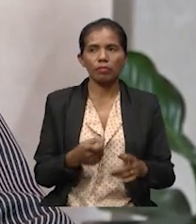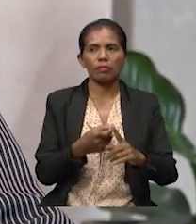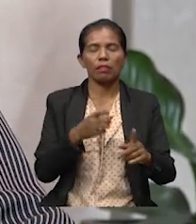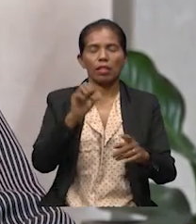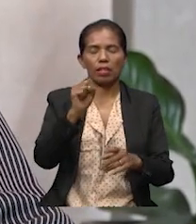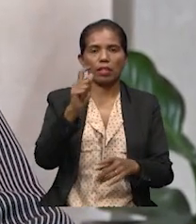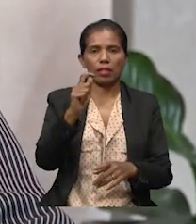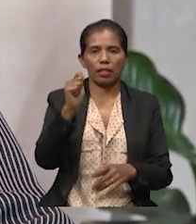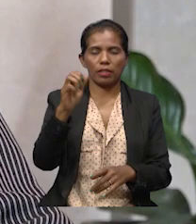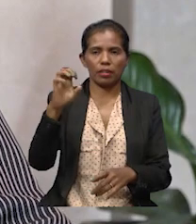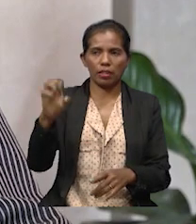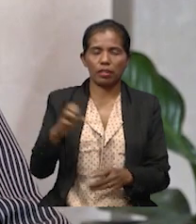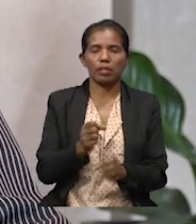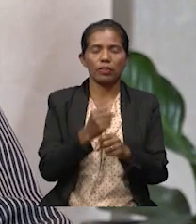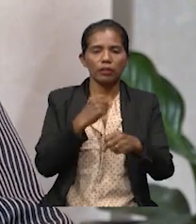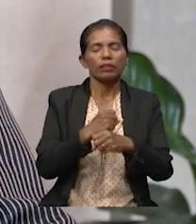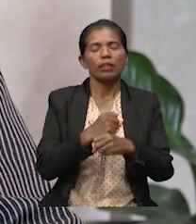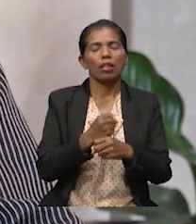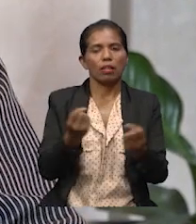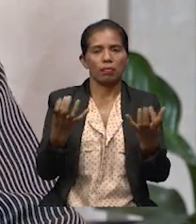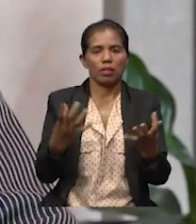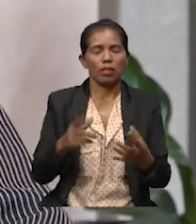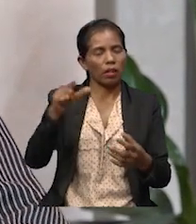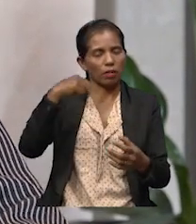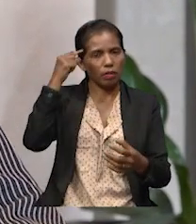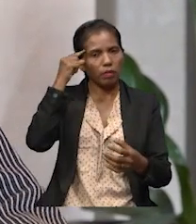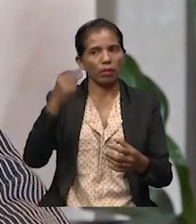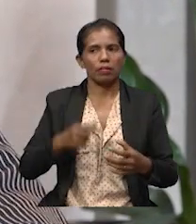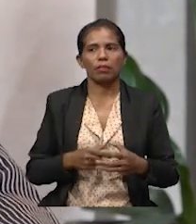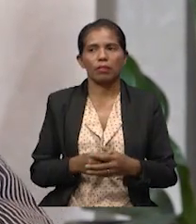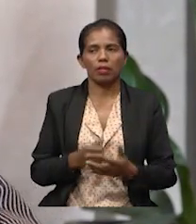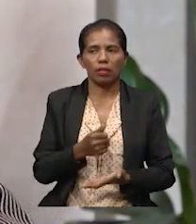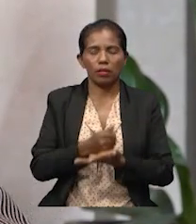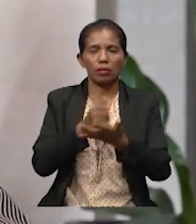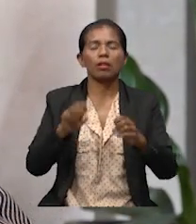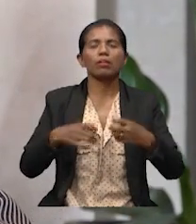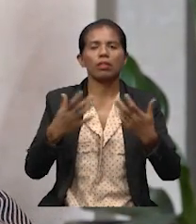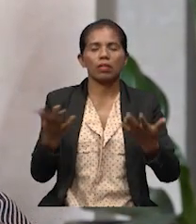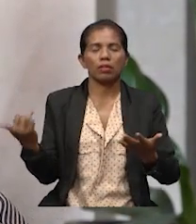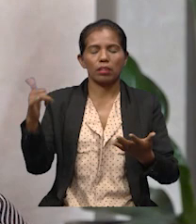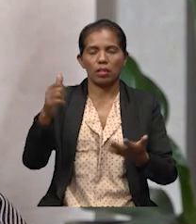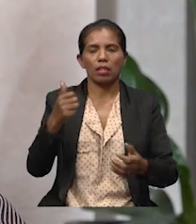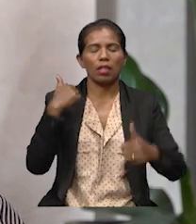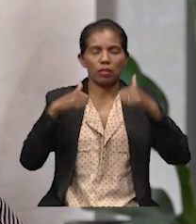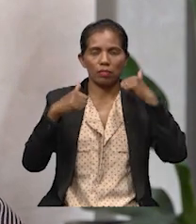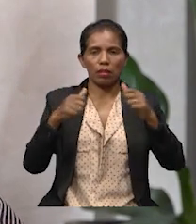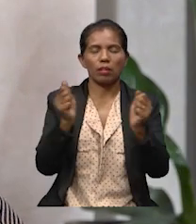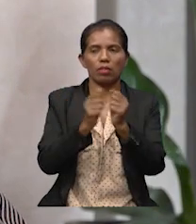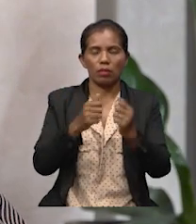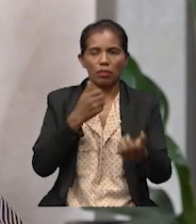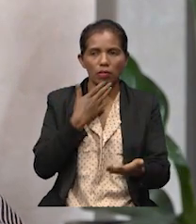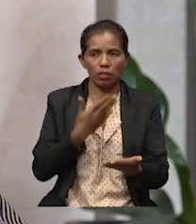halo makaslos governinia apoio makal no sam maxir ne atividade sir ne bele audia no